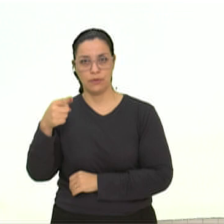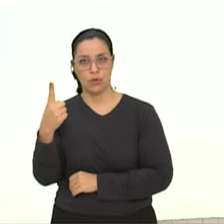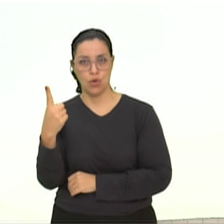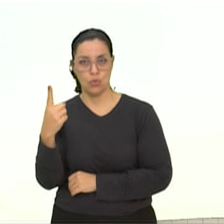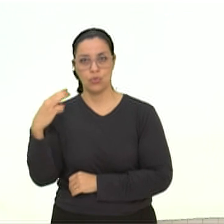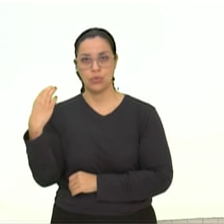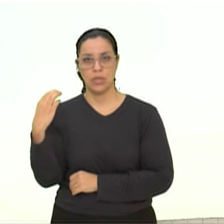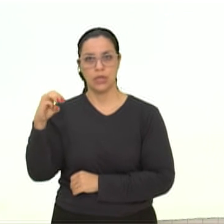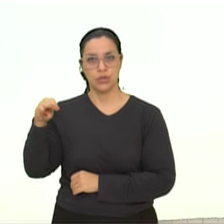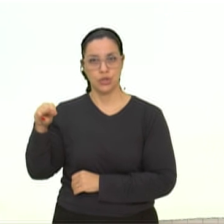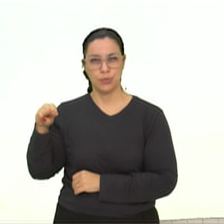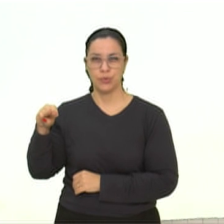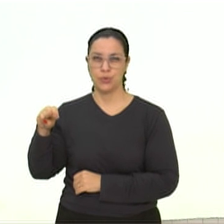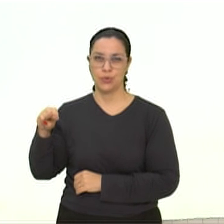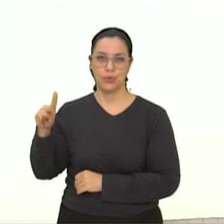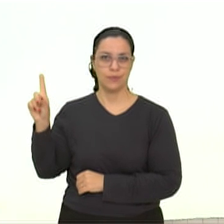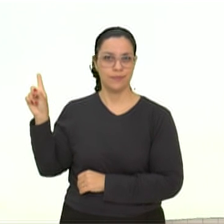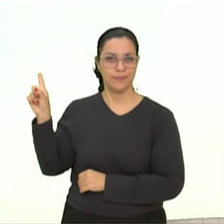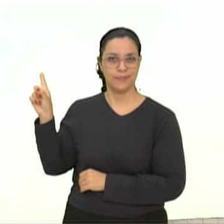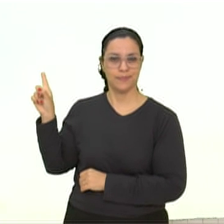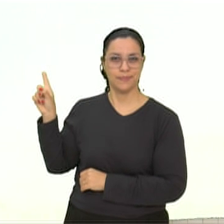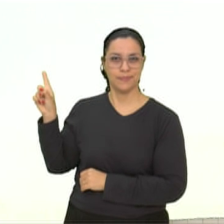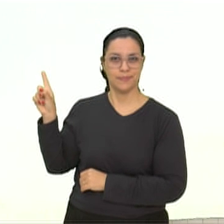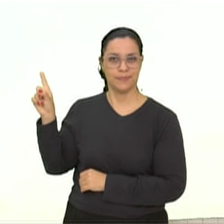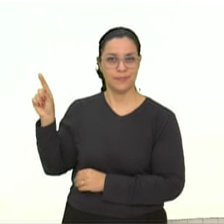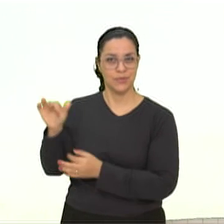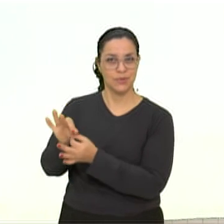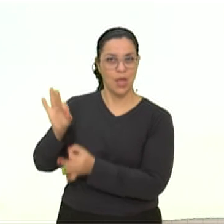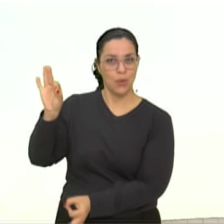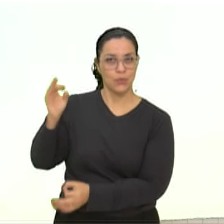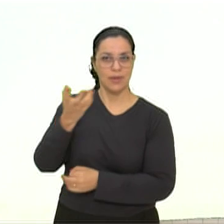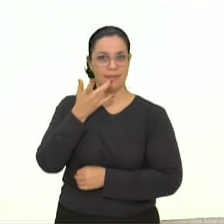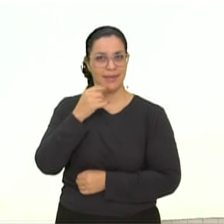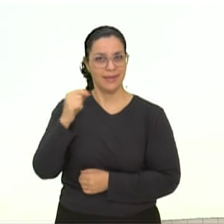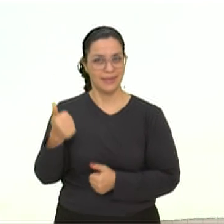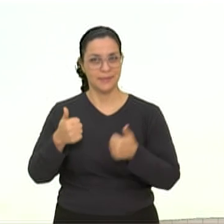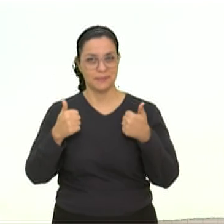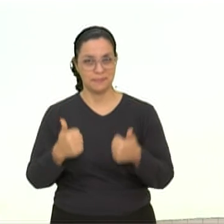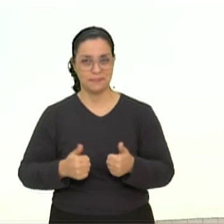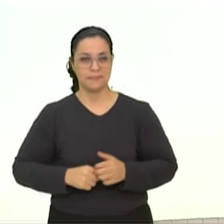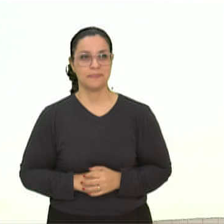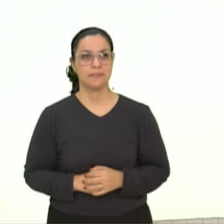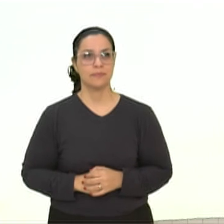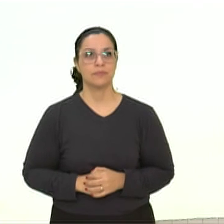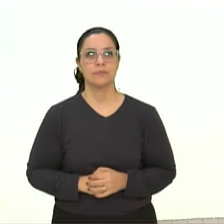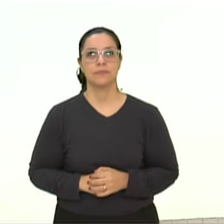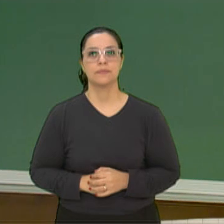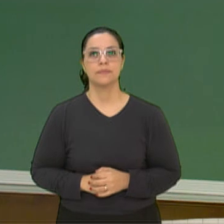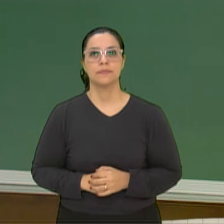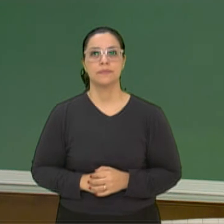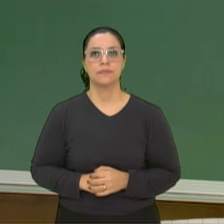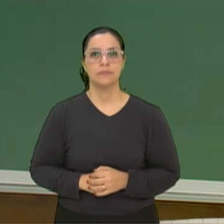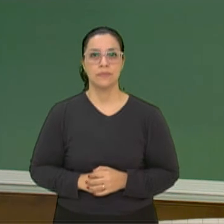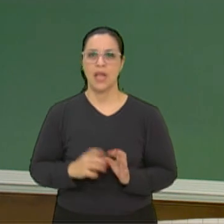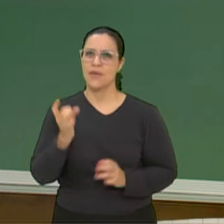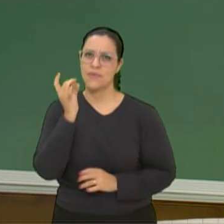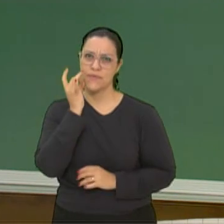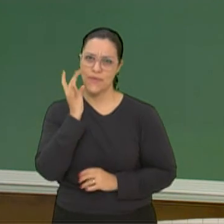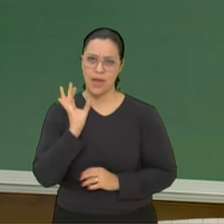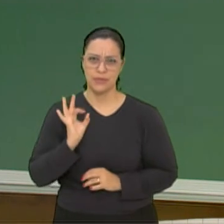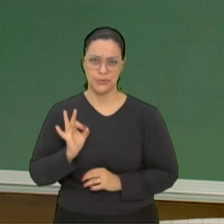uma altura média estimada de 127,1 centímetros. Beleza? Certo? Fácil,